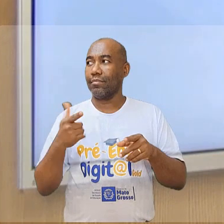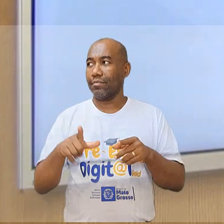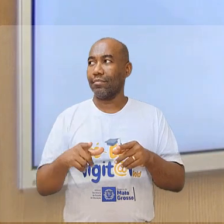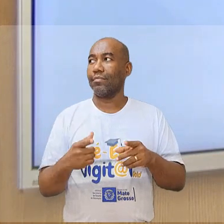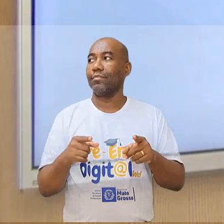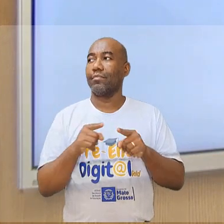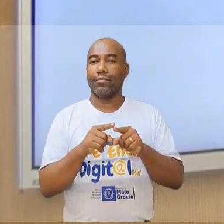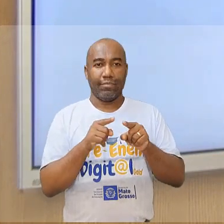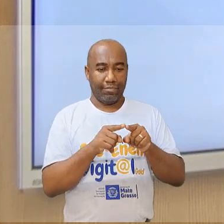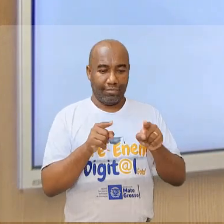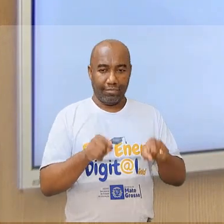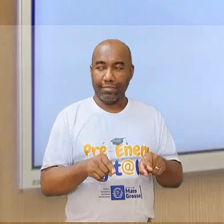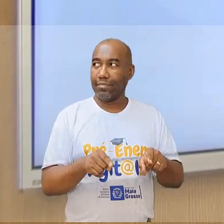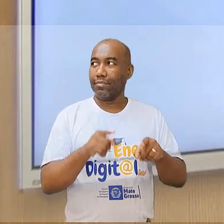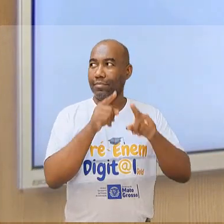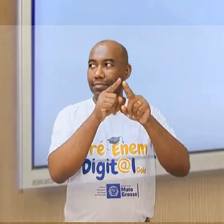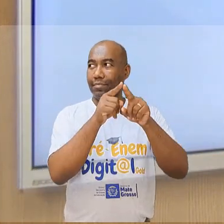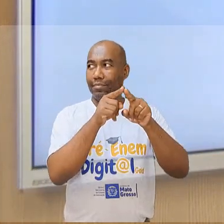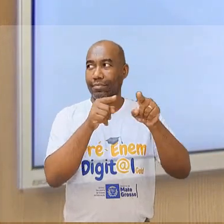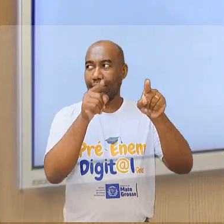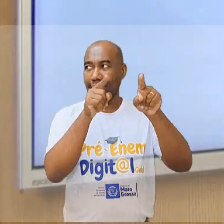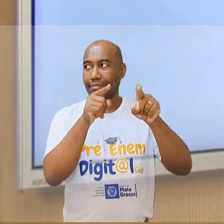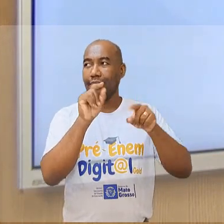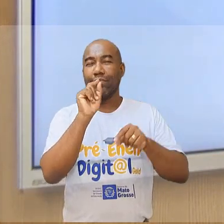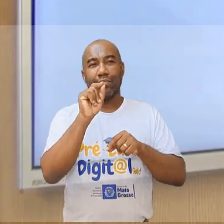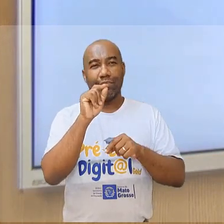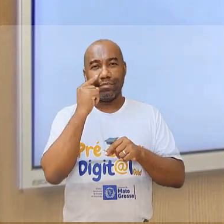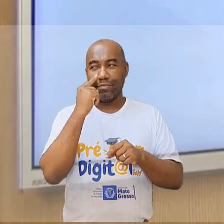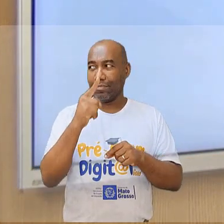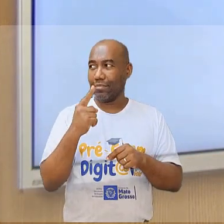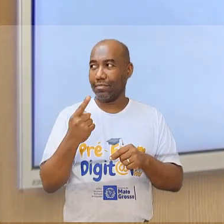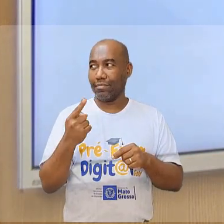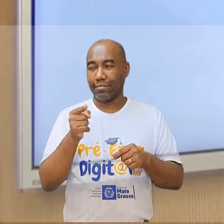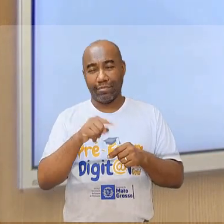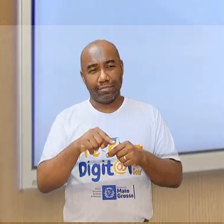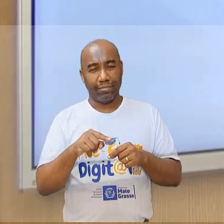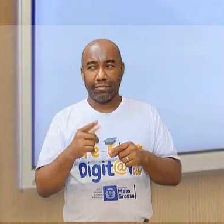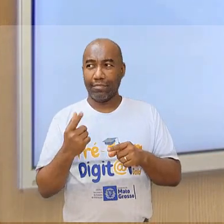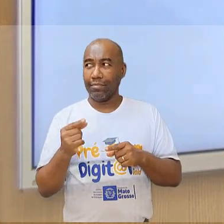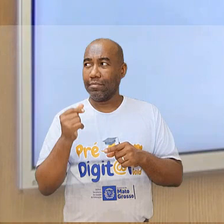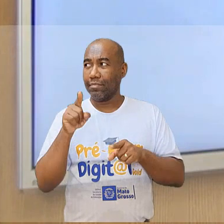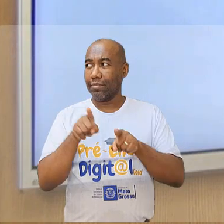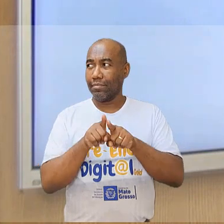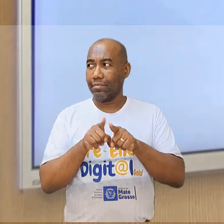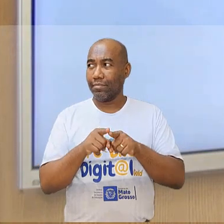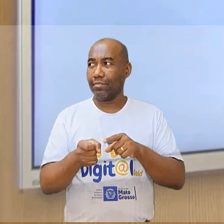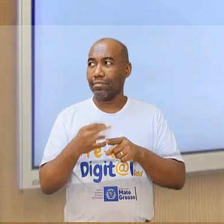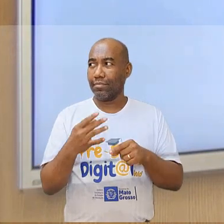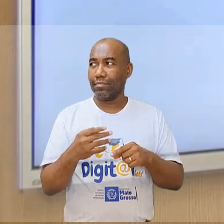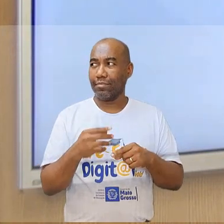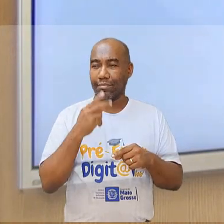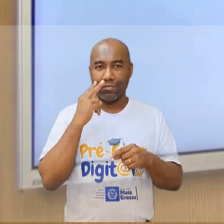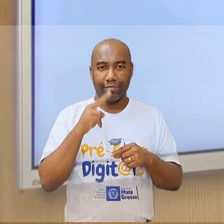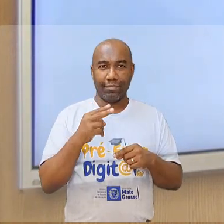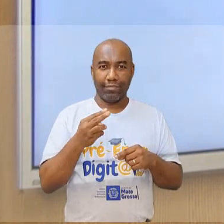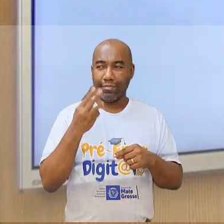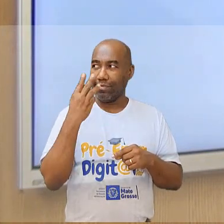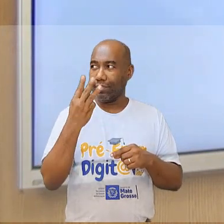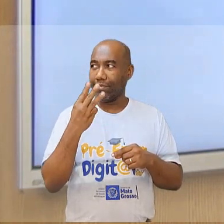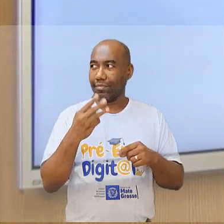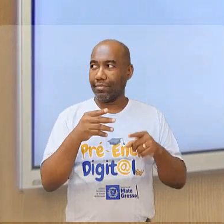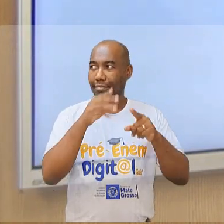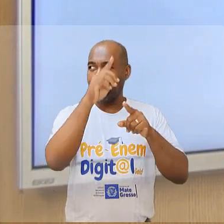que você dá uma olhadinha aqui ó naquele ângulo Zinho do Triângulo tá bem pequenininho aí foi meio três triângulos aí percebeu